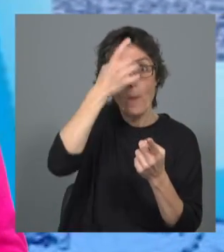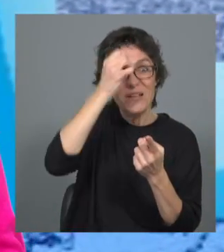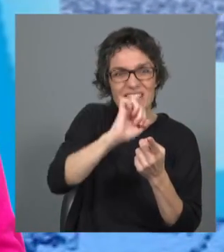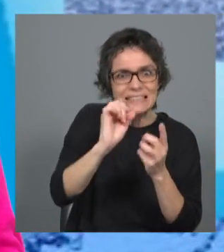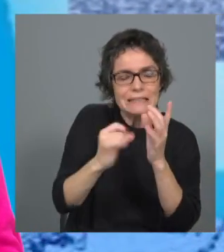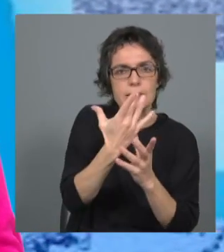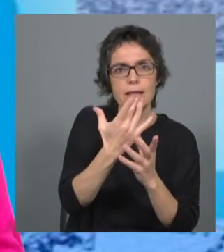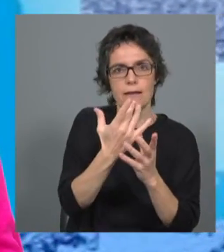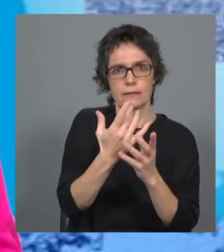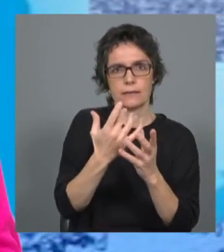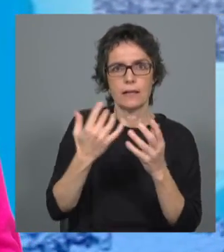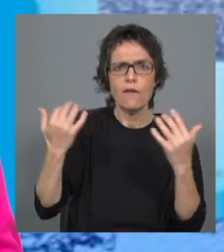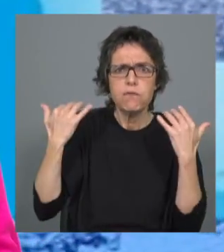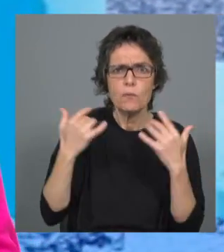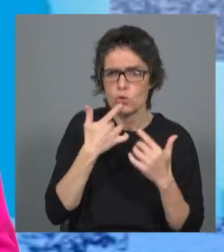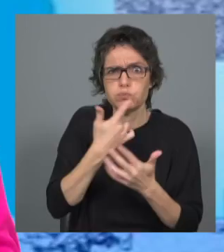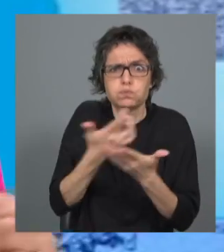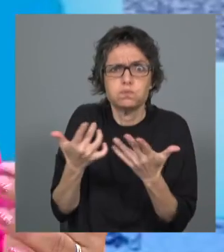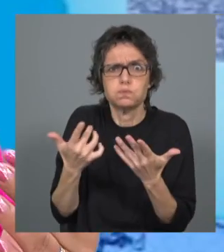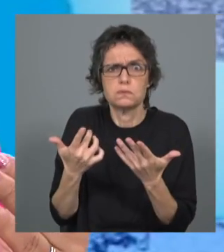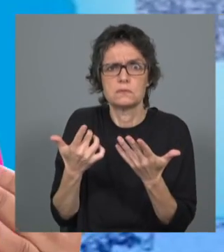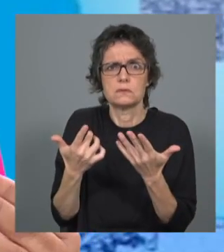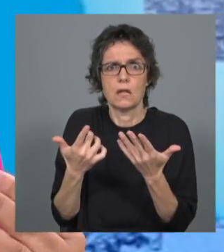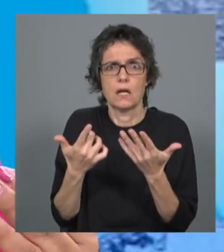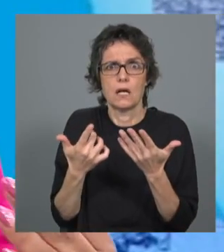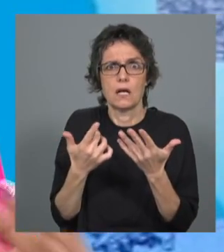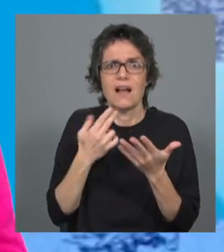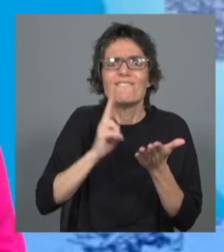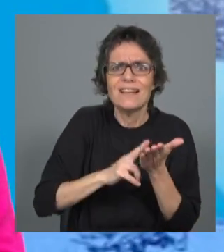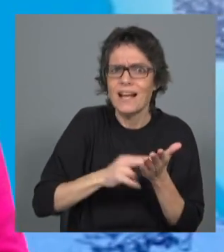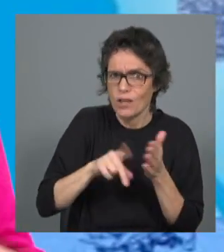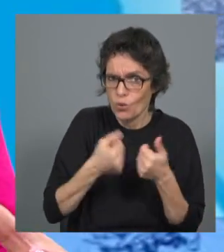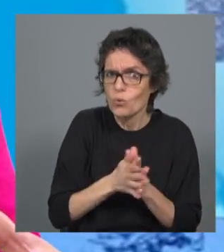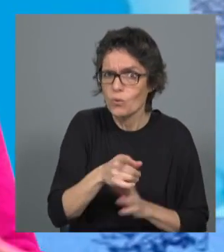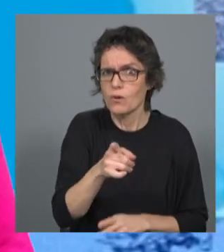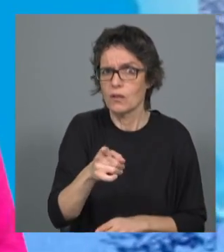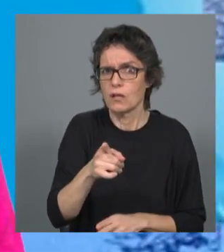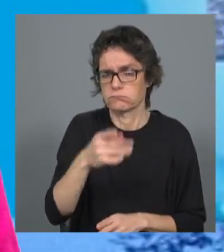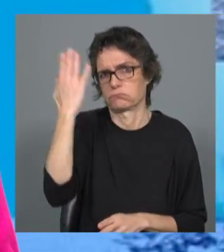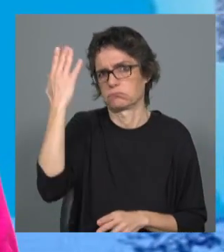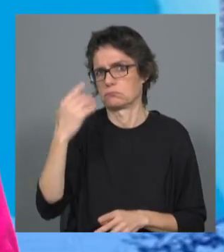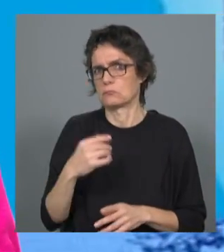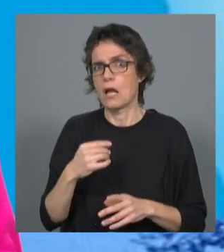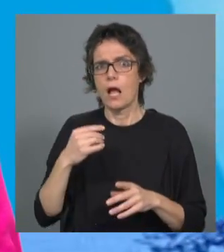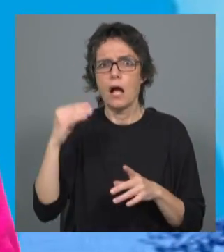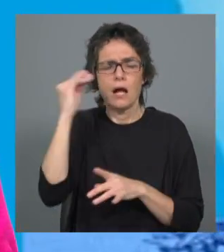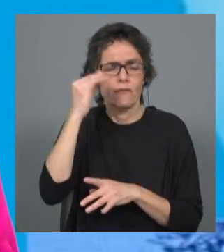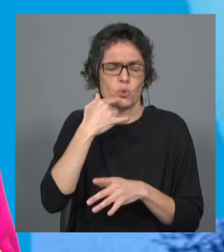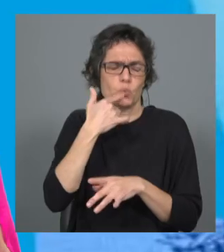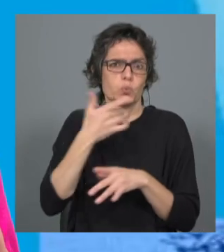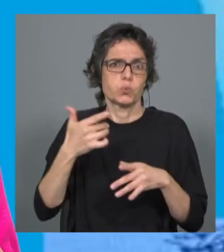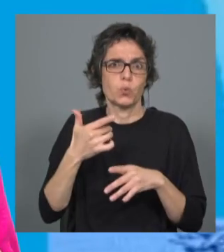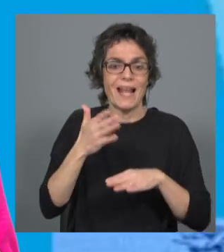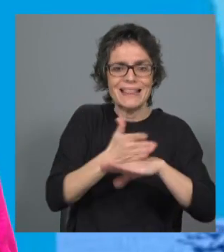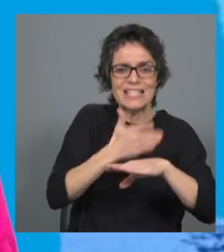hoje temos mais acesso, se calhar, às fake news do que propriamente àquilo que é verdade. E muitas vezes fazer essa triagem é